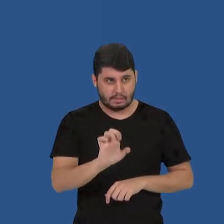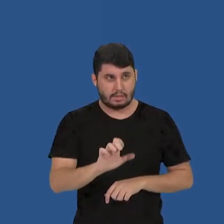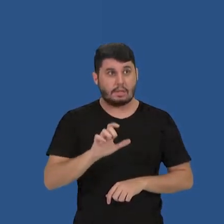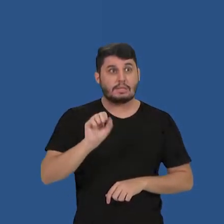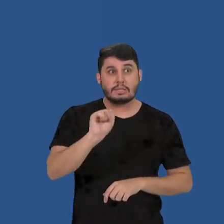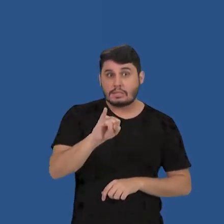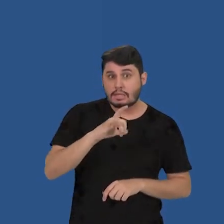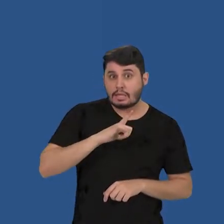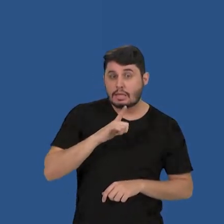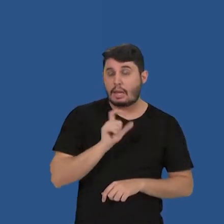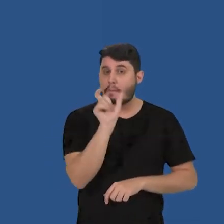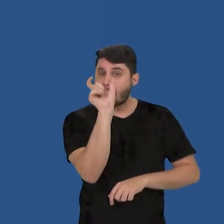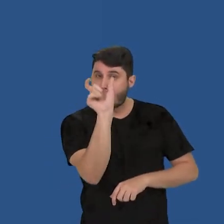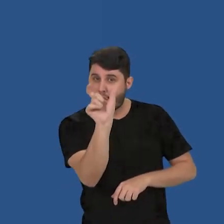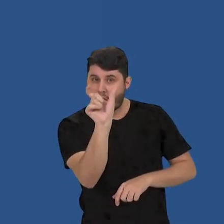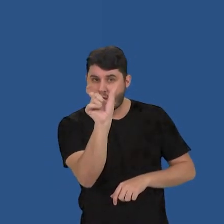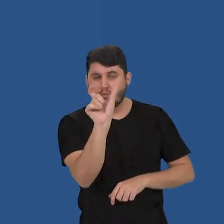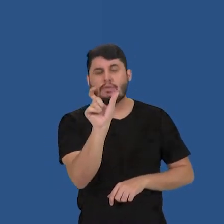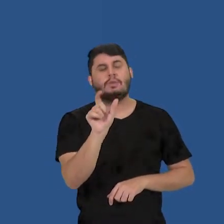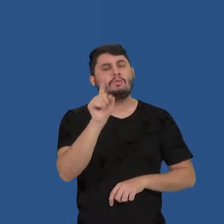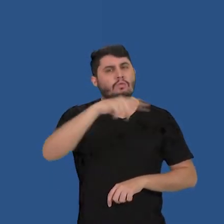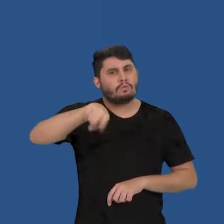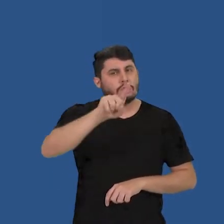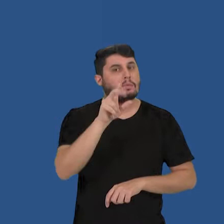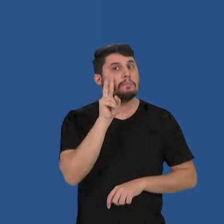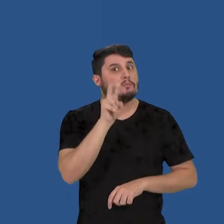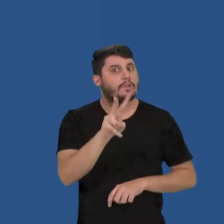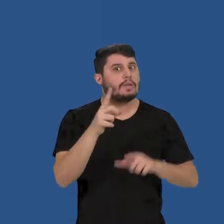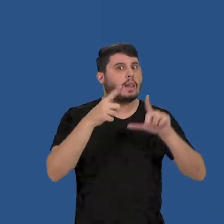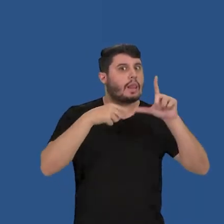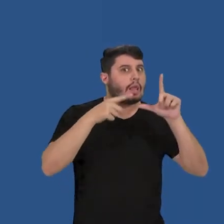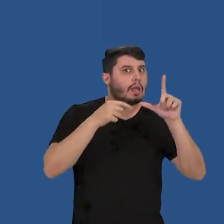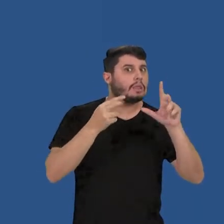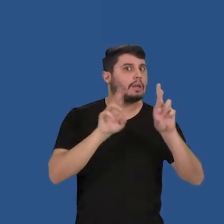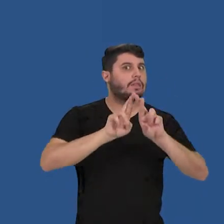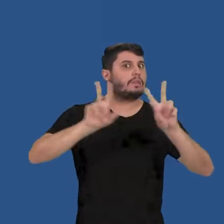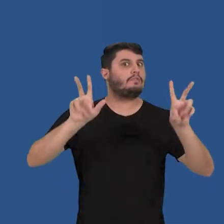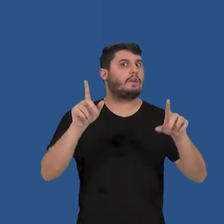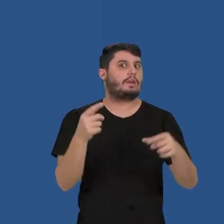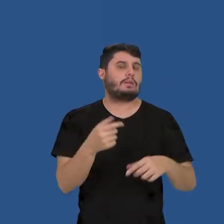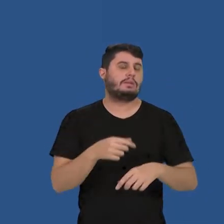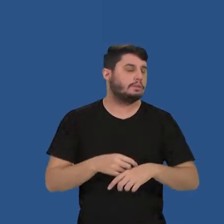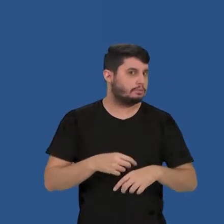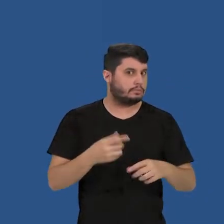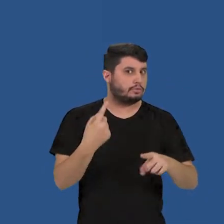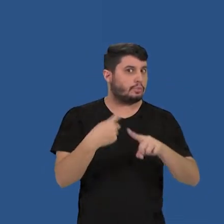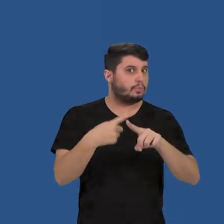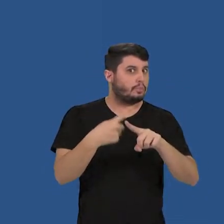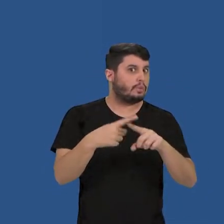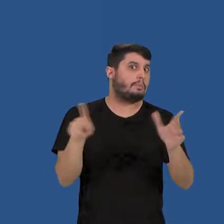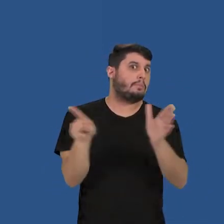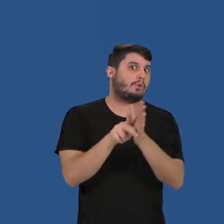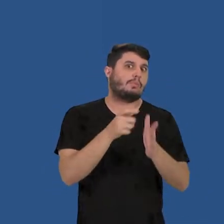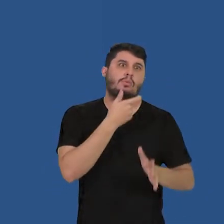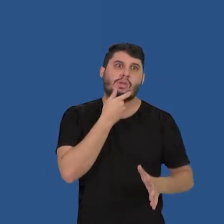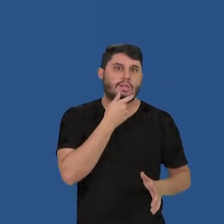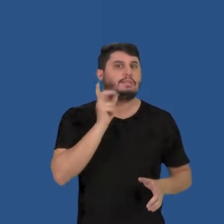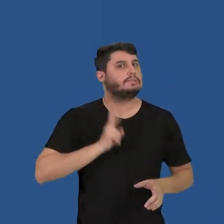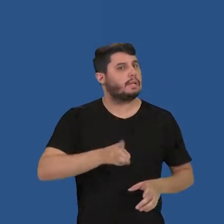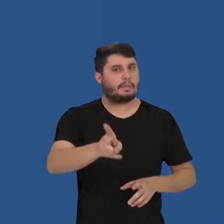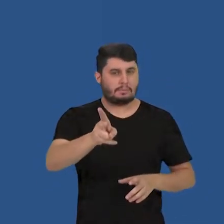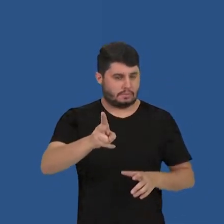tem uma palavra de uma língua que não é aquela que está sendo falada, ela deve vir em itálico. Foi o que aconteceu aí. Das